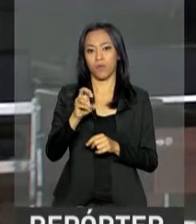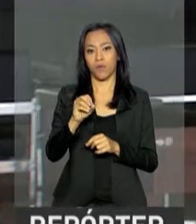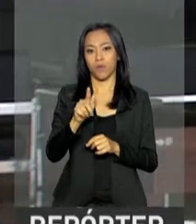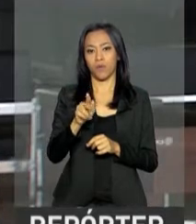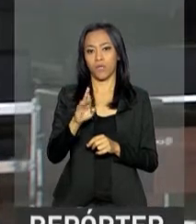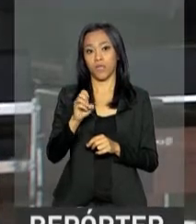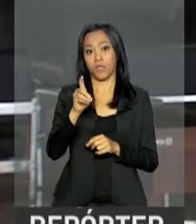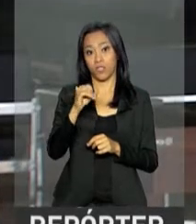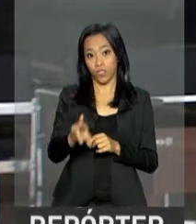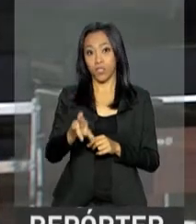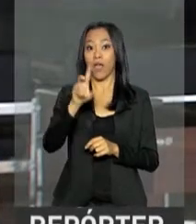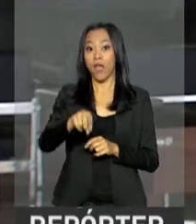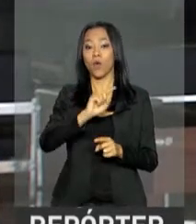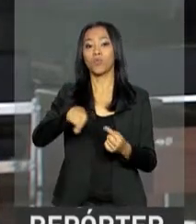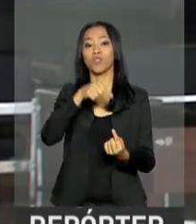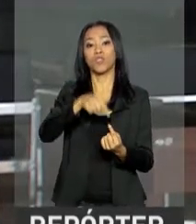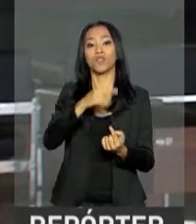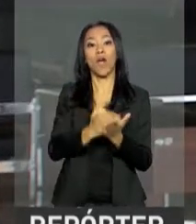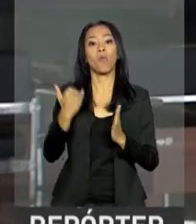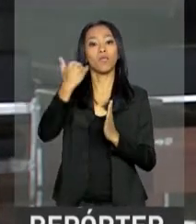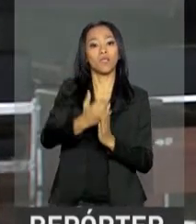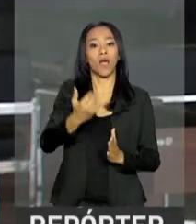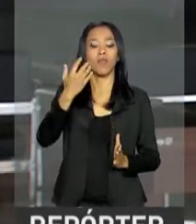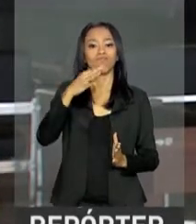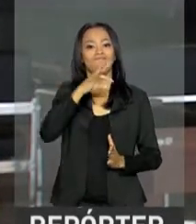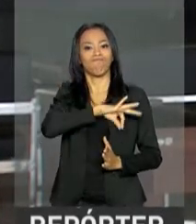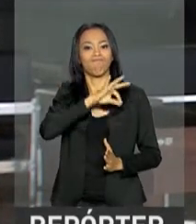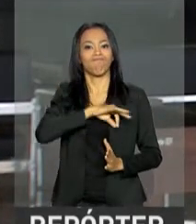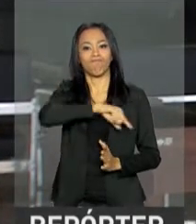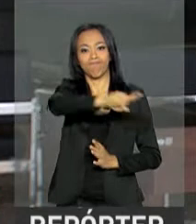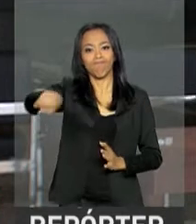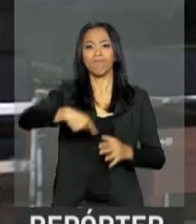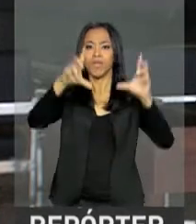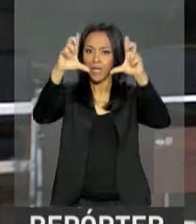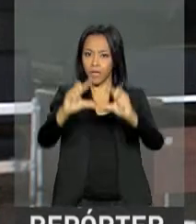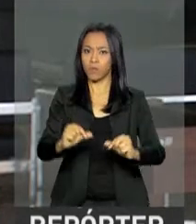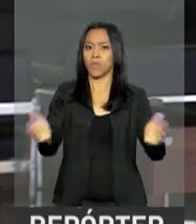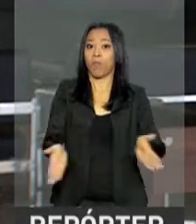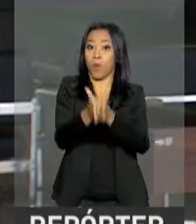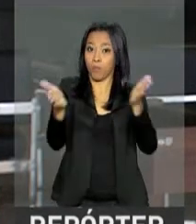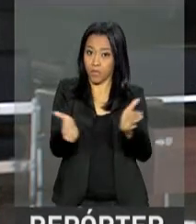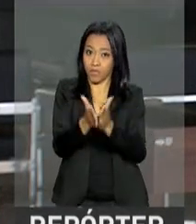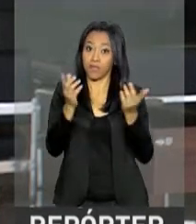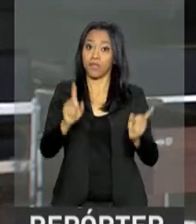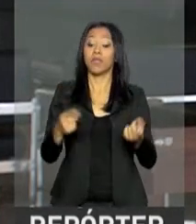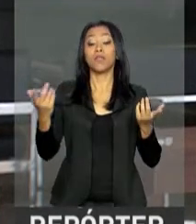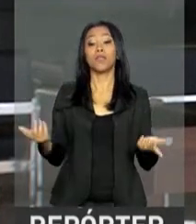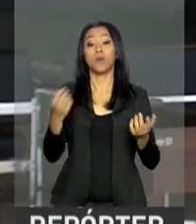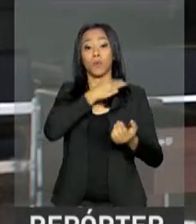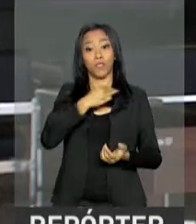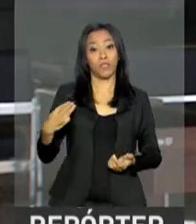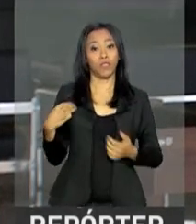emprego e também é diminuir a pobreza o ministro do desenvolvimento social osmar terra explicou